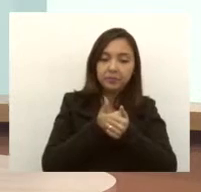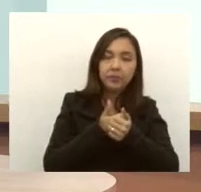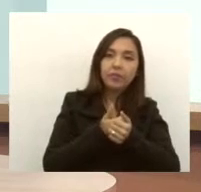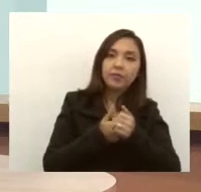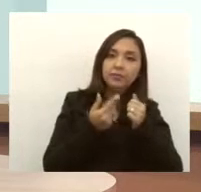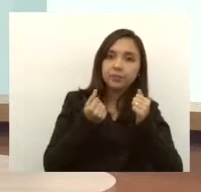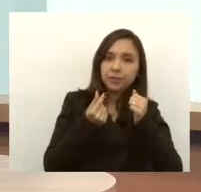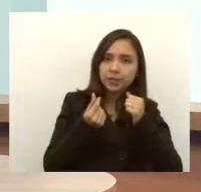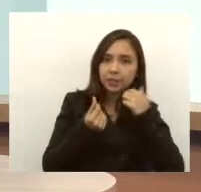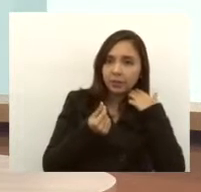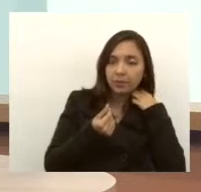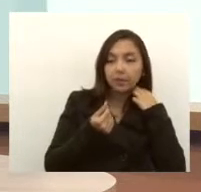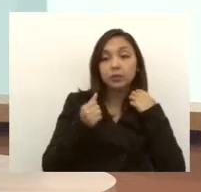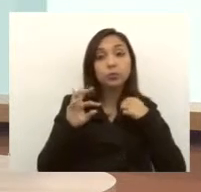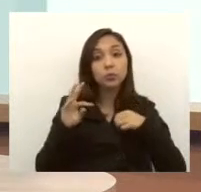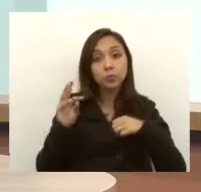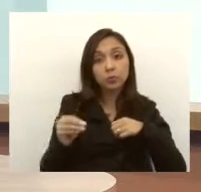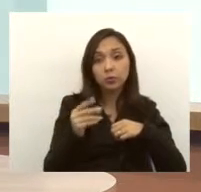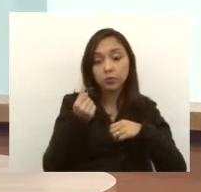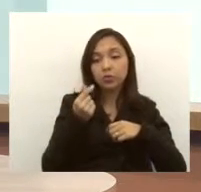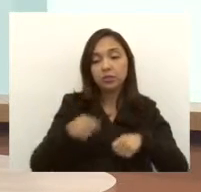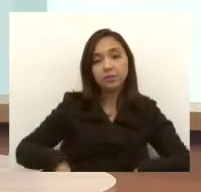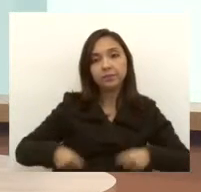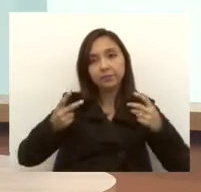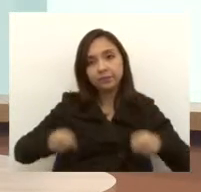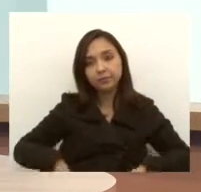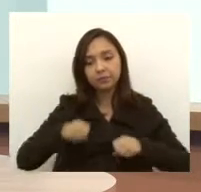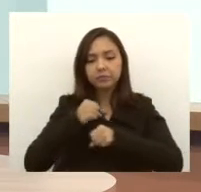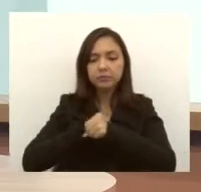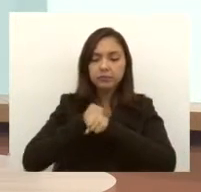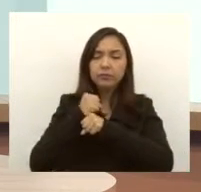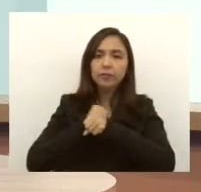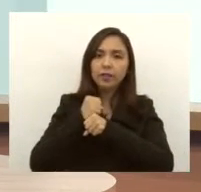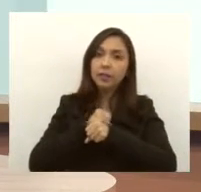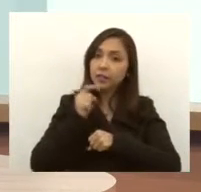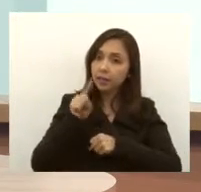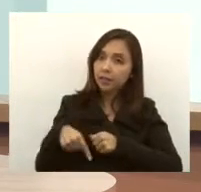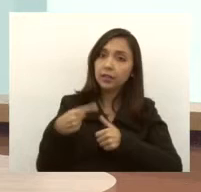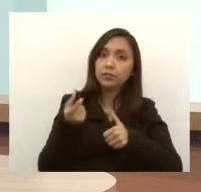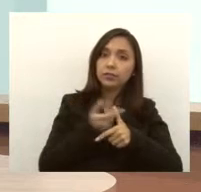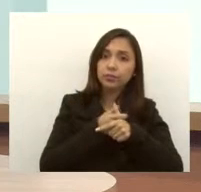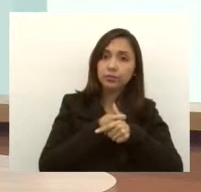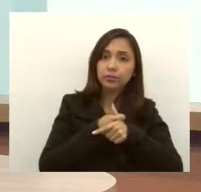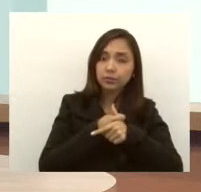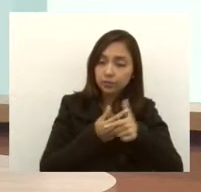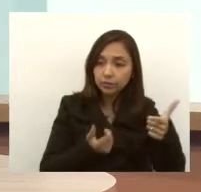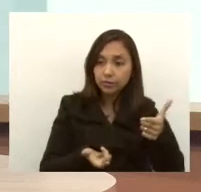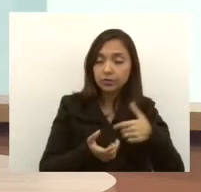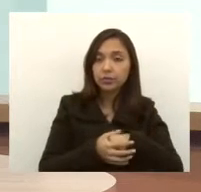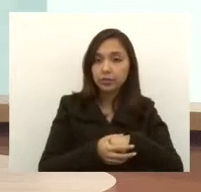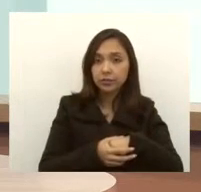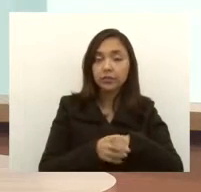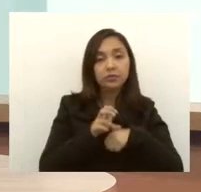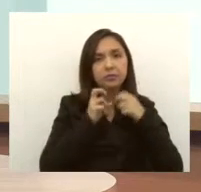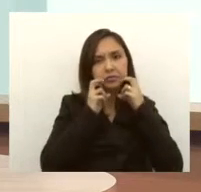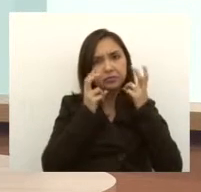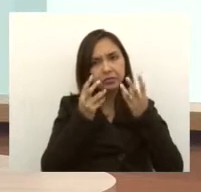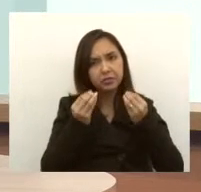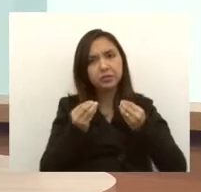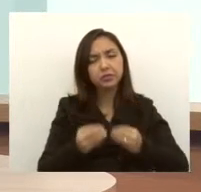orçamento, do que ela, tudo que ela tem para gastar durante um ano. É a nossa dívida, praticamente. É uma